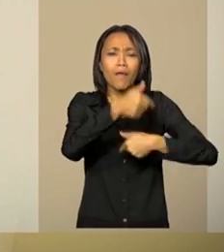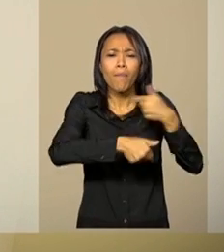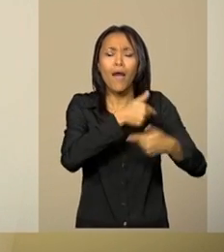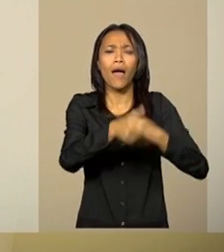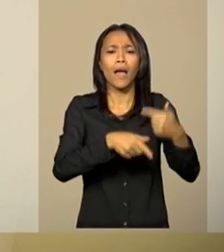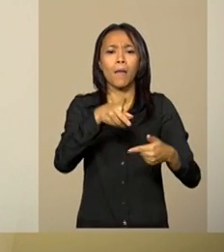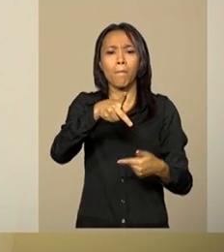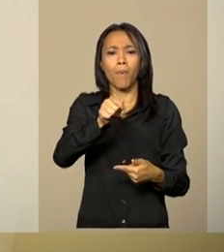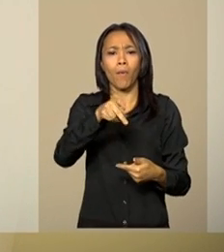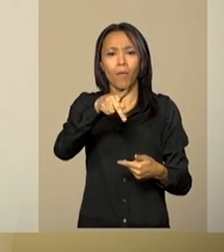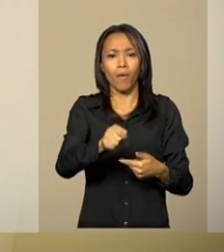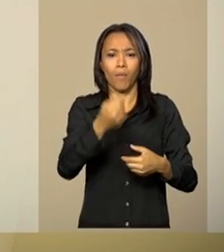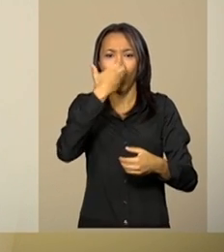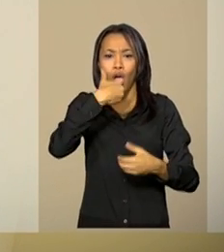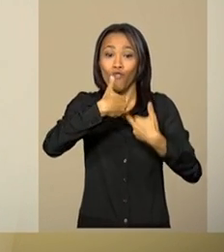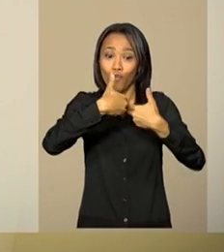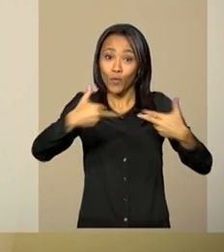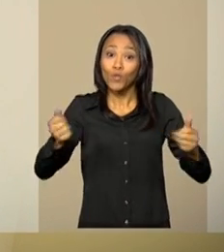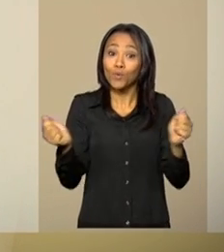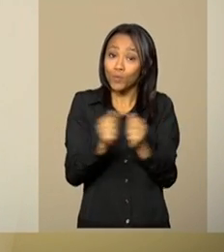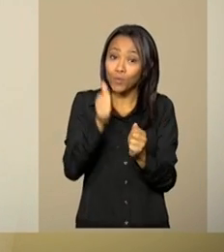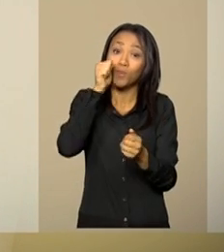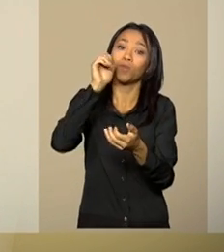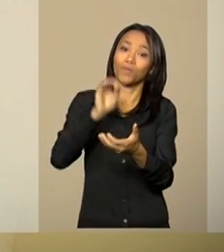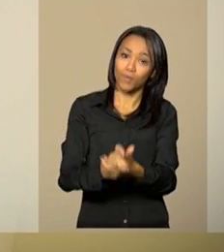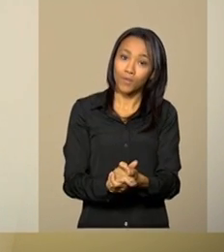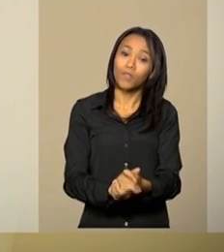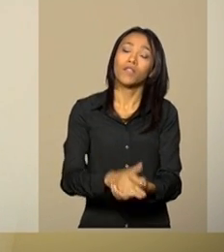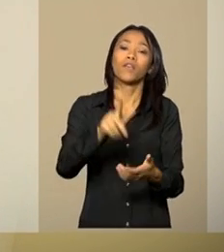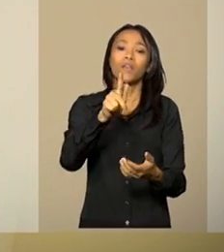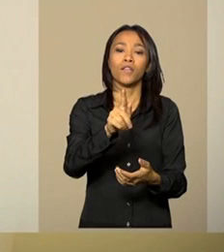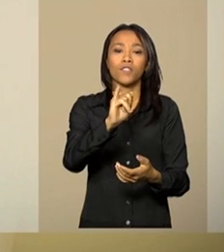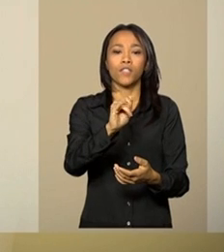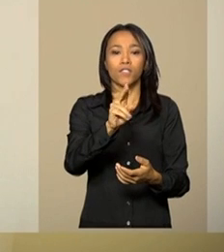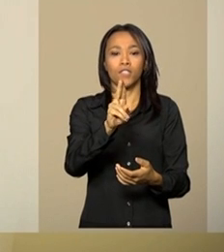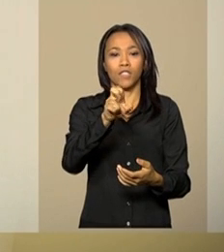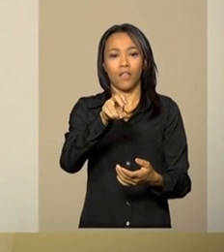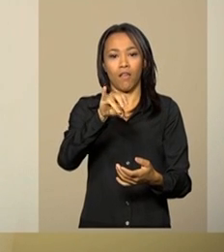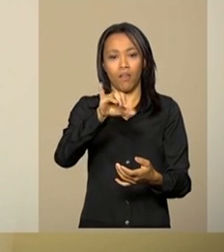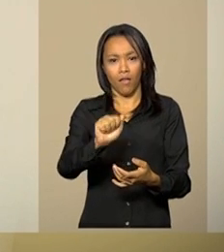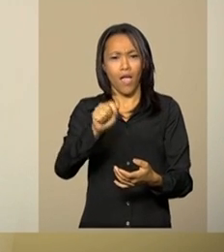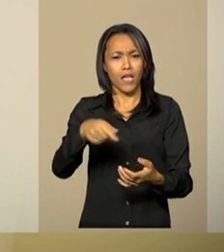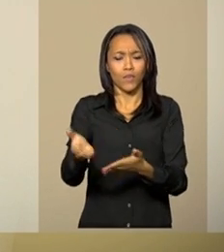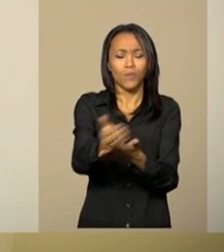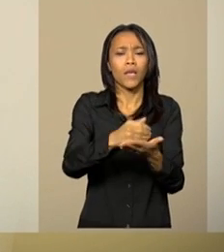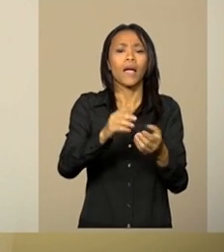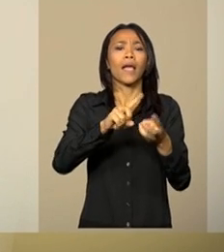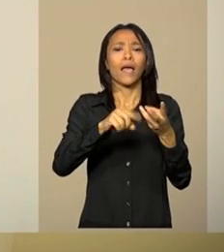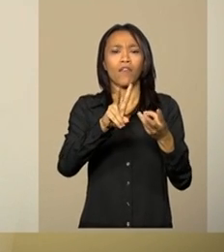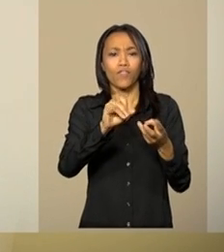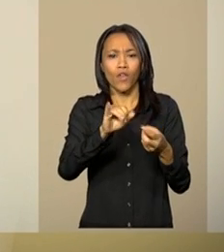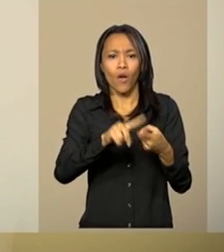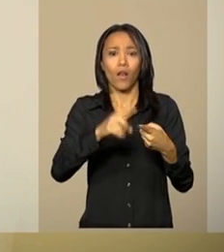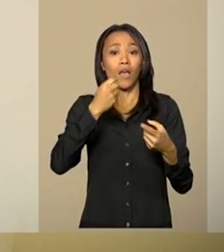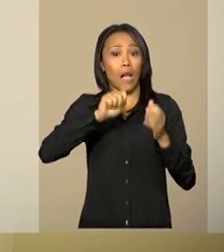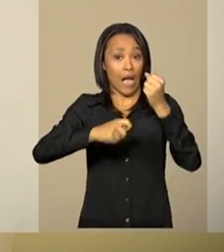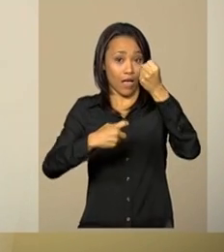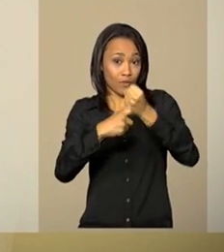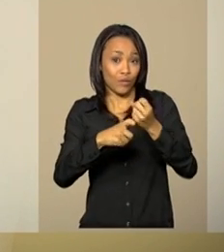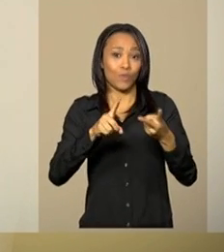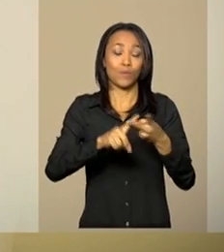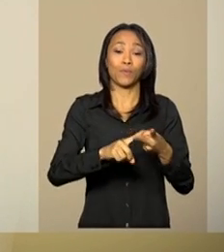de polpas de fruta junto com a sua mulher, a Jedineia. Eles colhem graviola, acerola, caju,